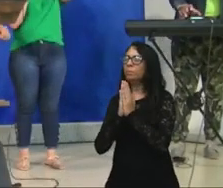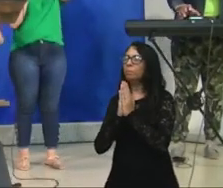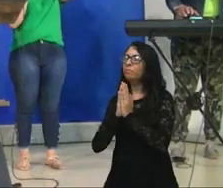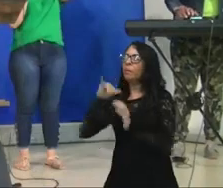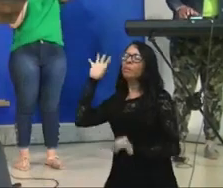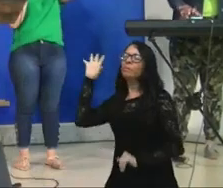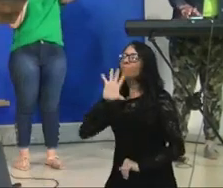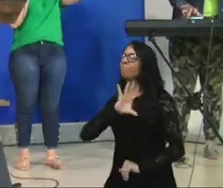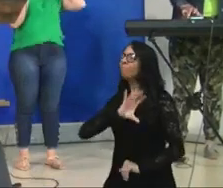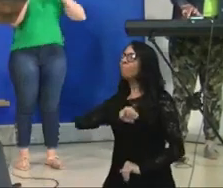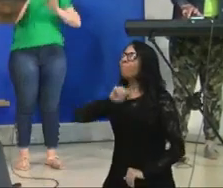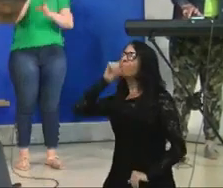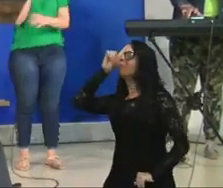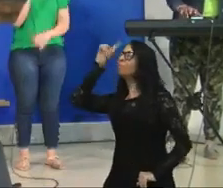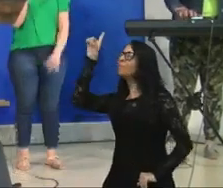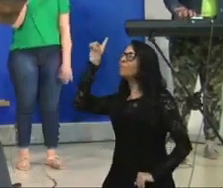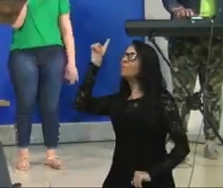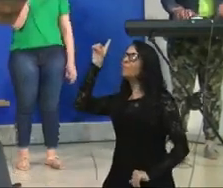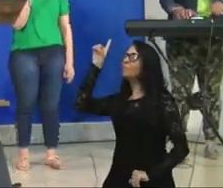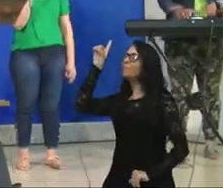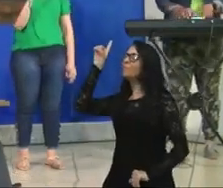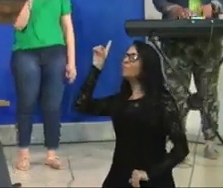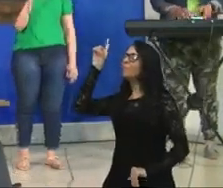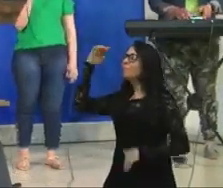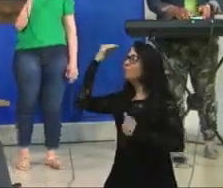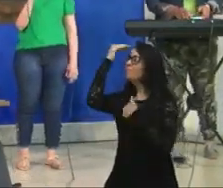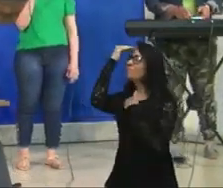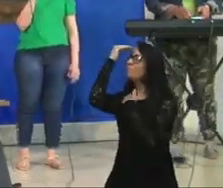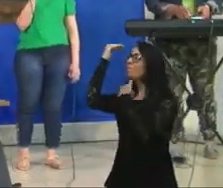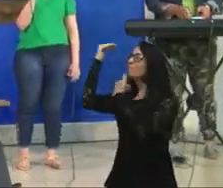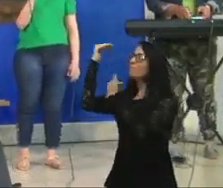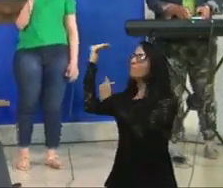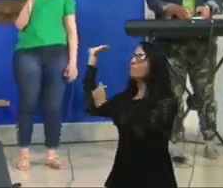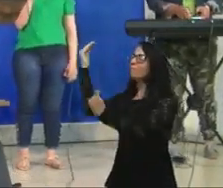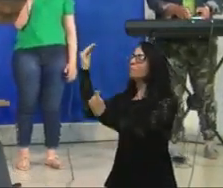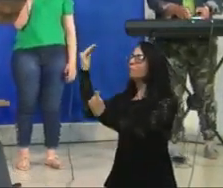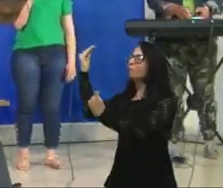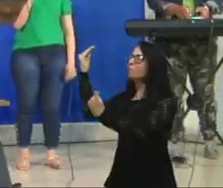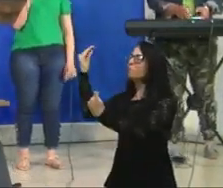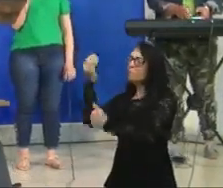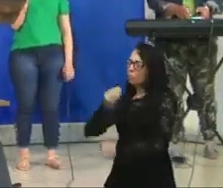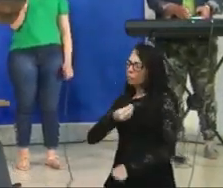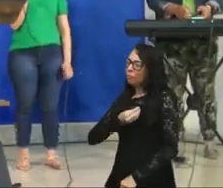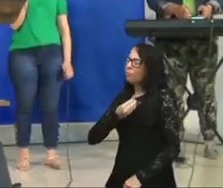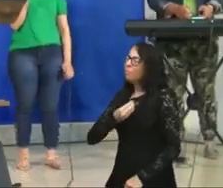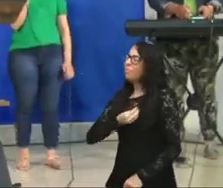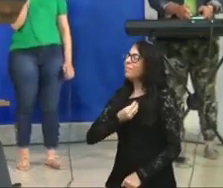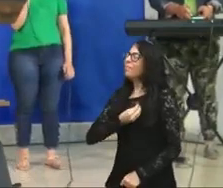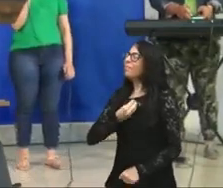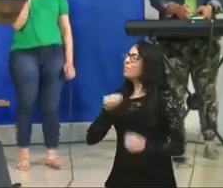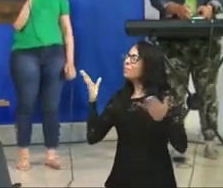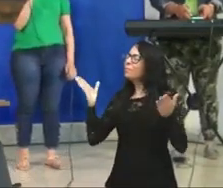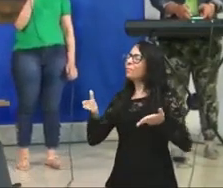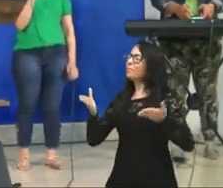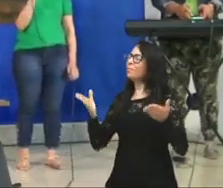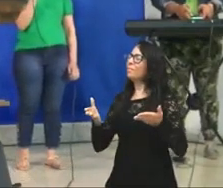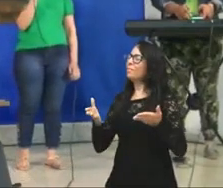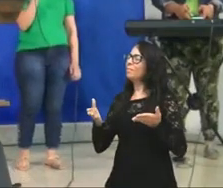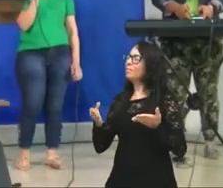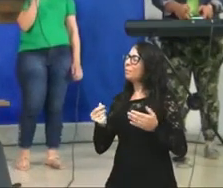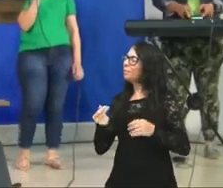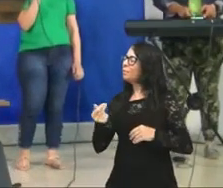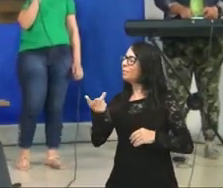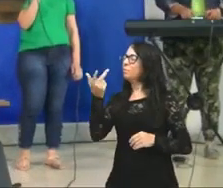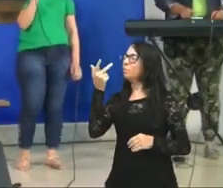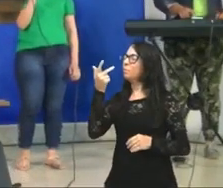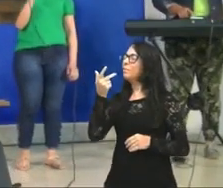Pai, nós te agradecemos, ó Deus, por mais um dia de vida que o Senhor concedeu a cada um de nós, a cada um que está em